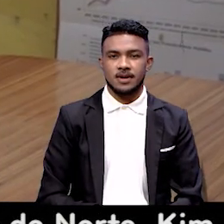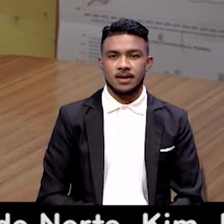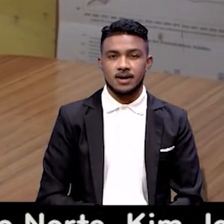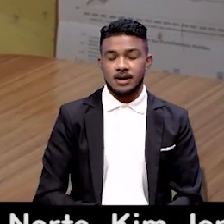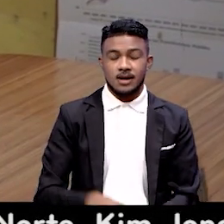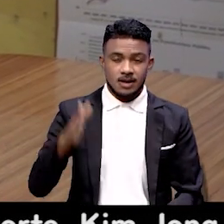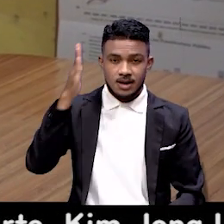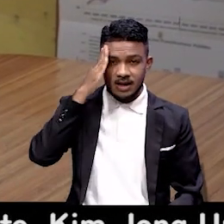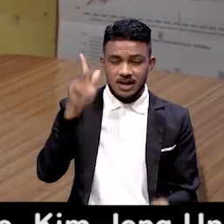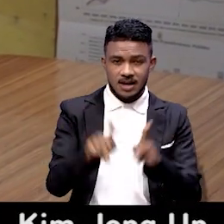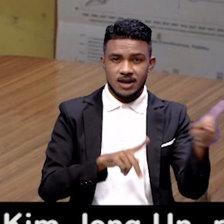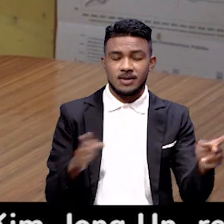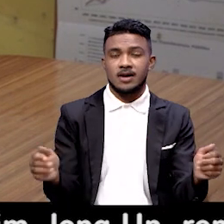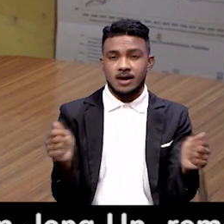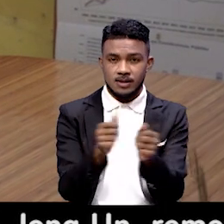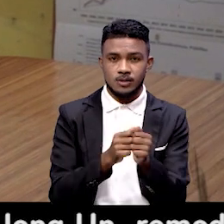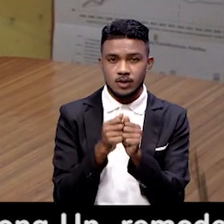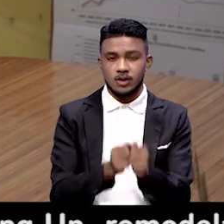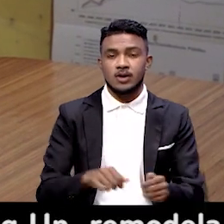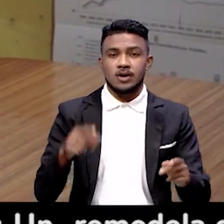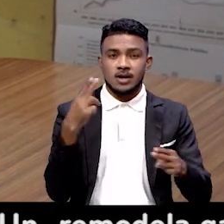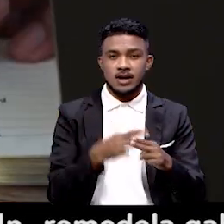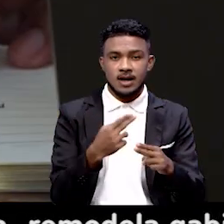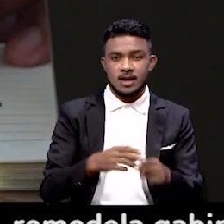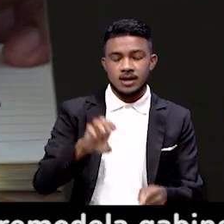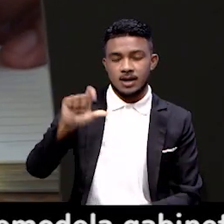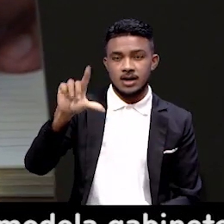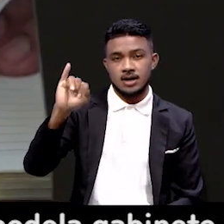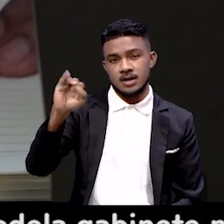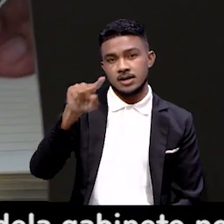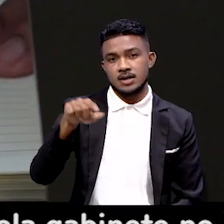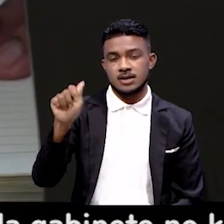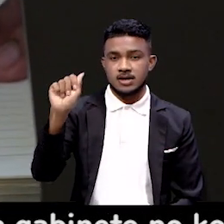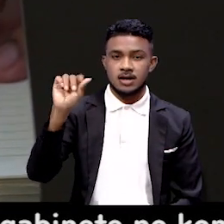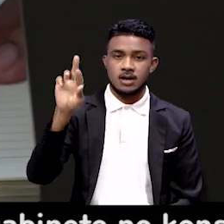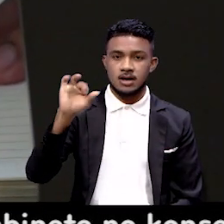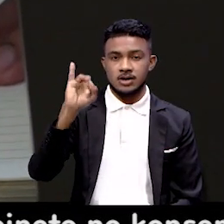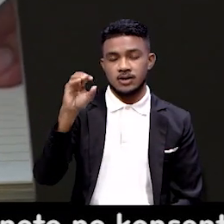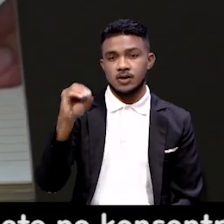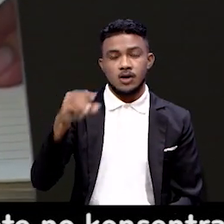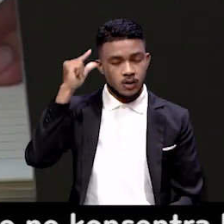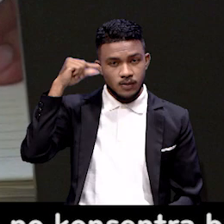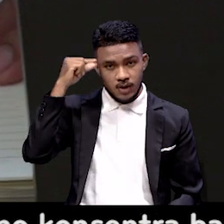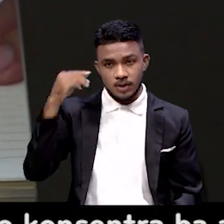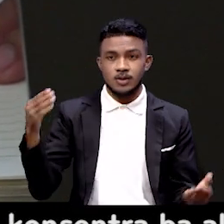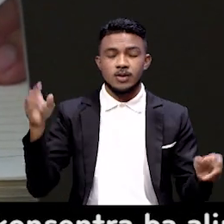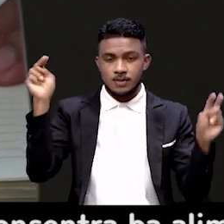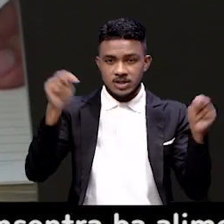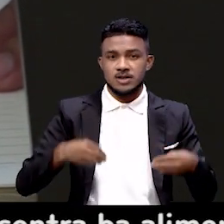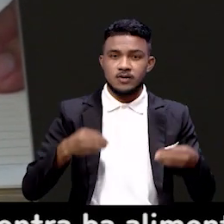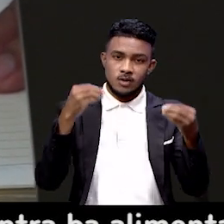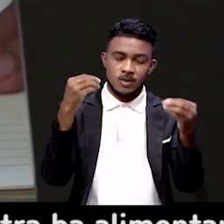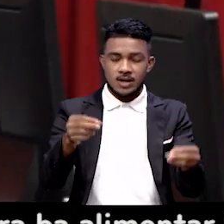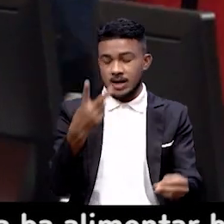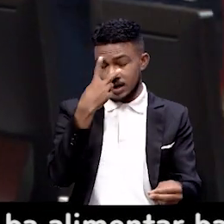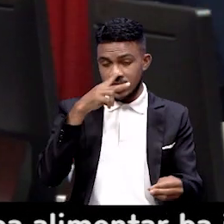Pesquisador sociedade civil ao hamuto que Elisário Feve Gomes atetem, governo precisa foi ajustamento ba lei fon enquadramento orçamental no